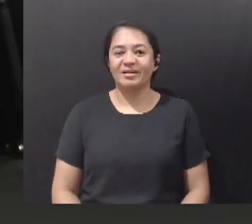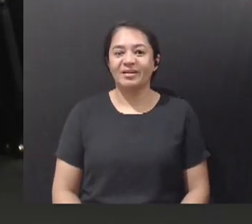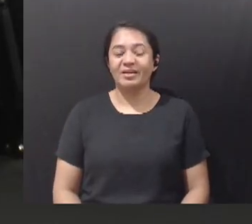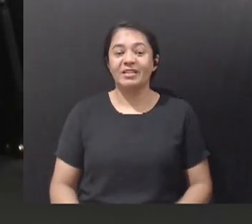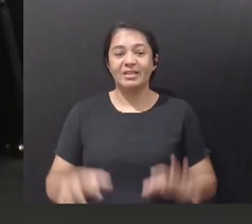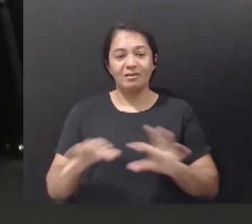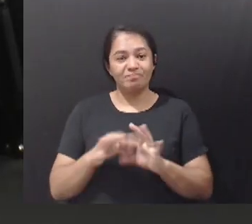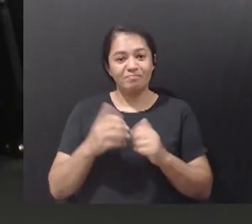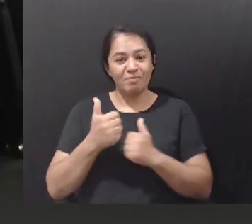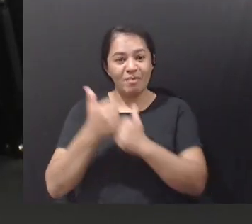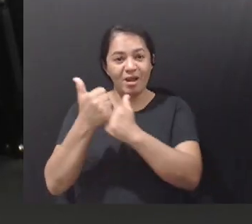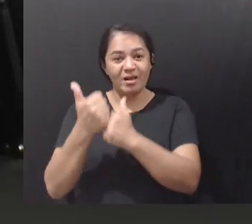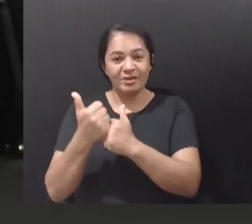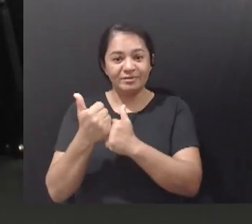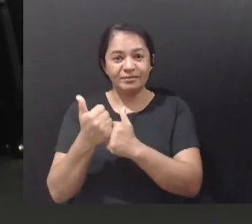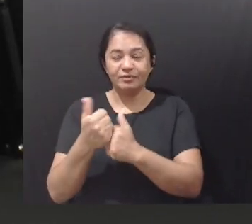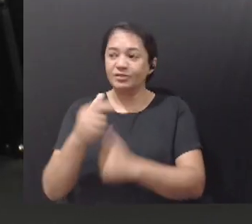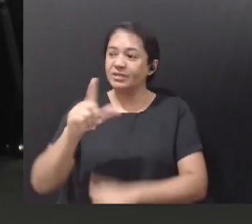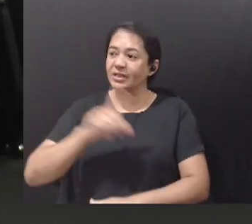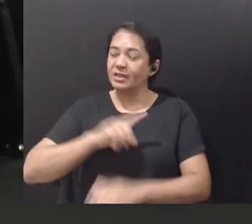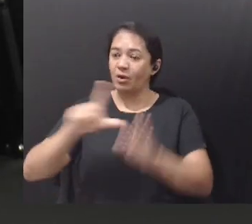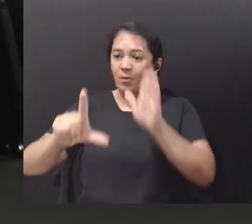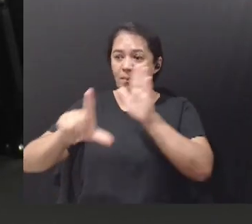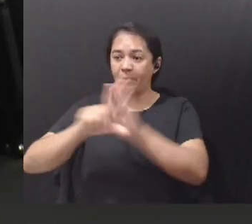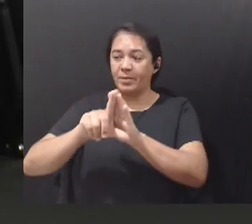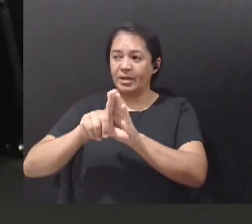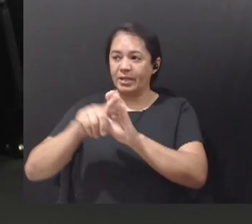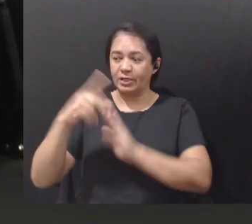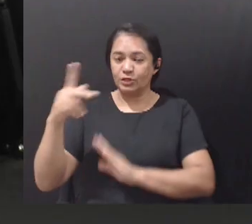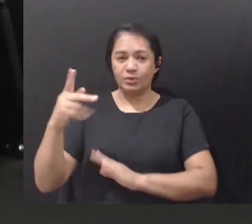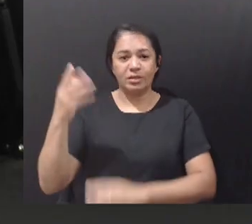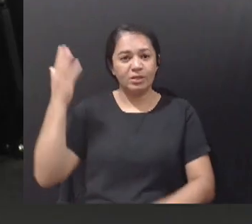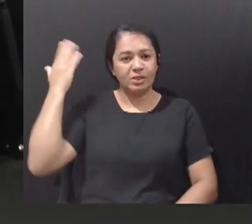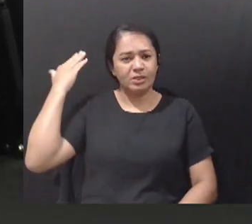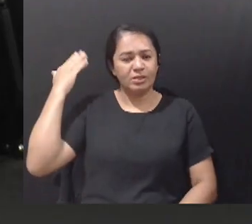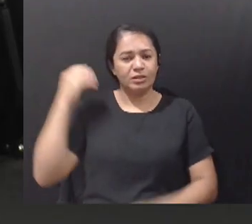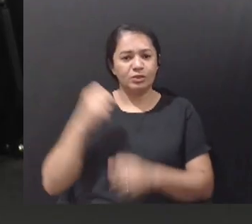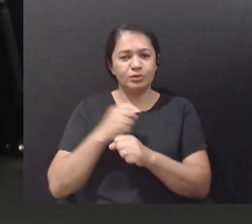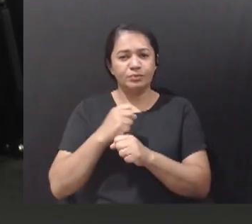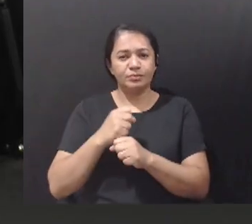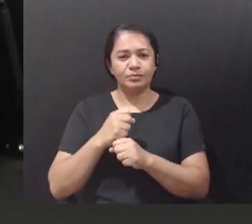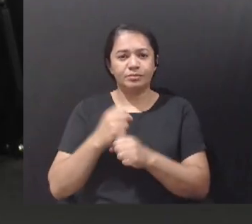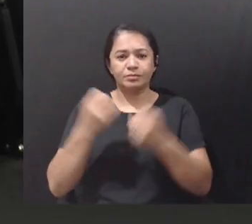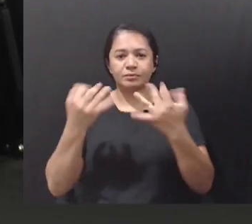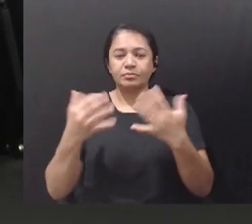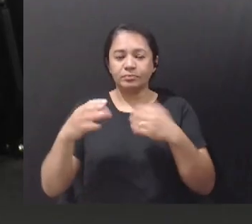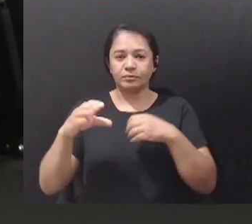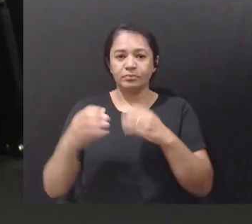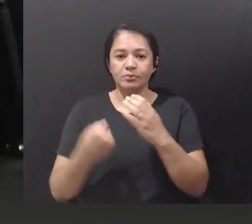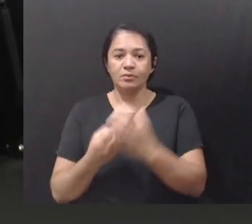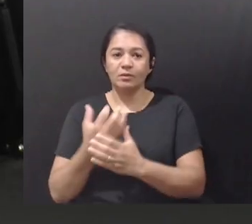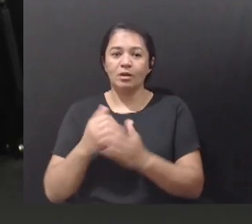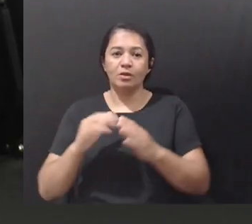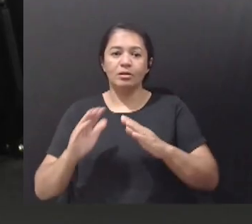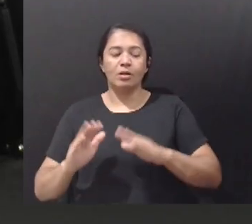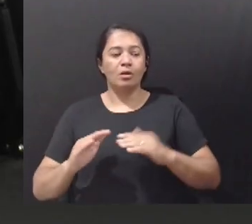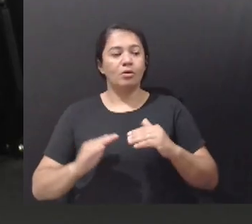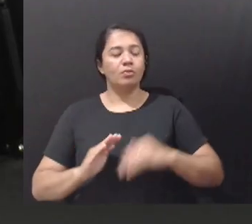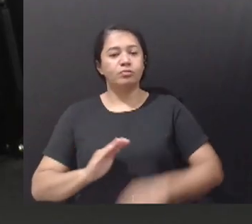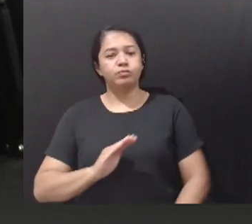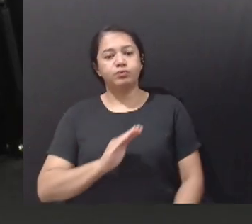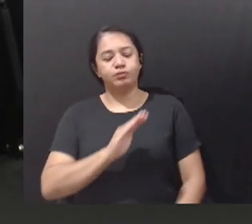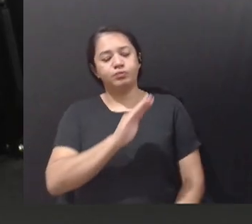Você tem uma lei de sua autoria que fala justamente sobre a construção de rampas em Campinas,